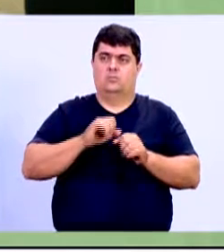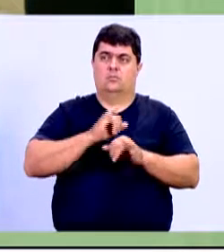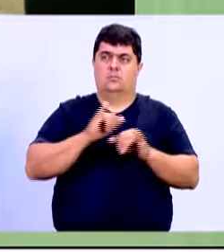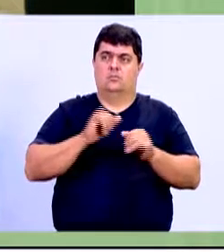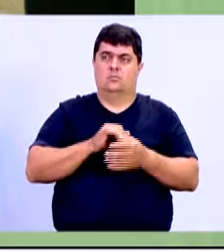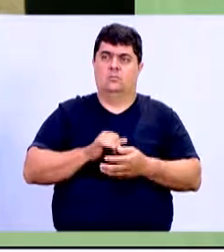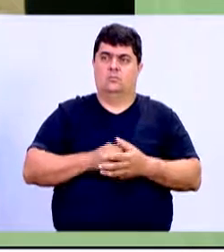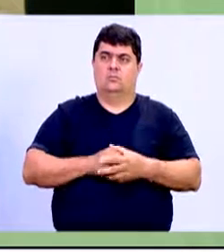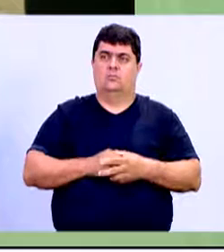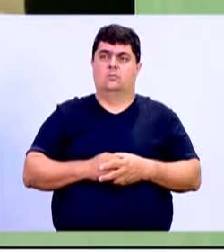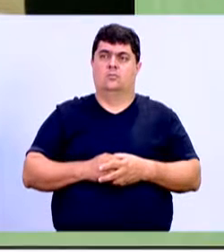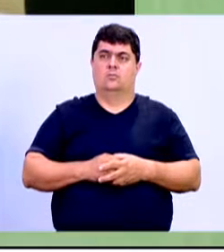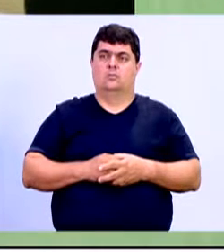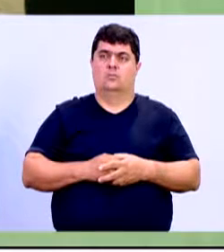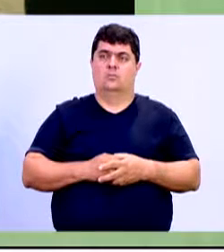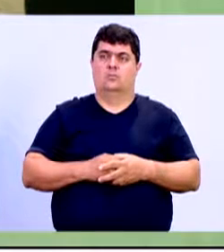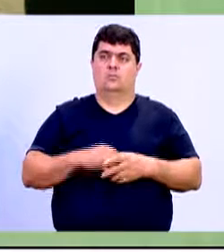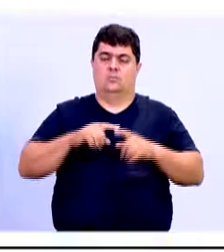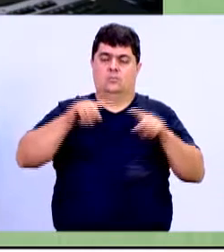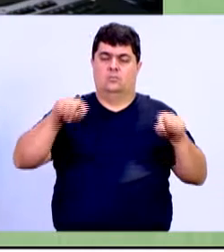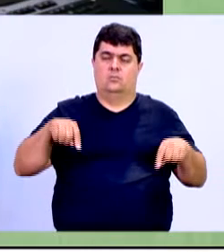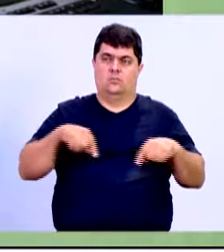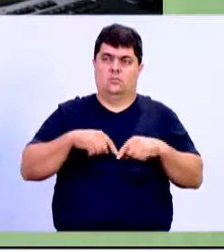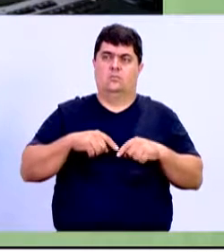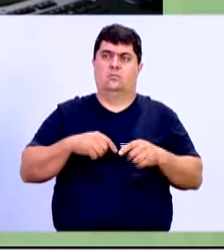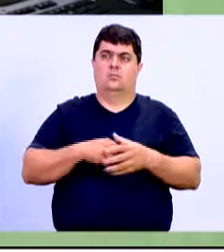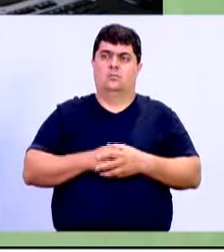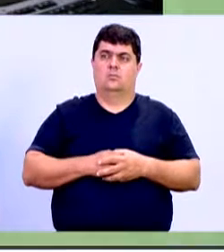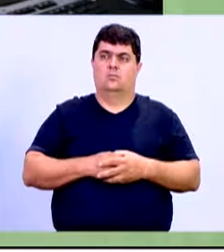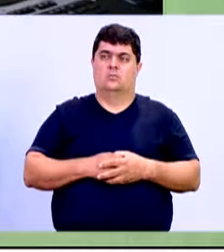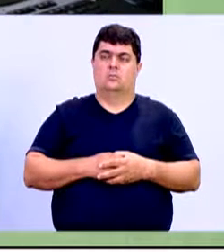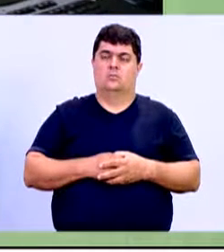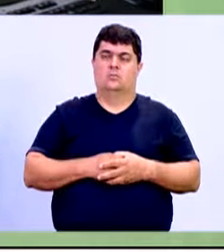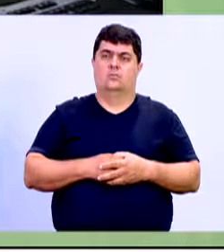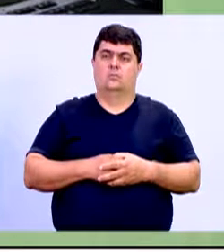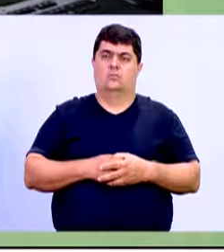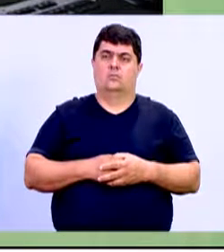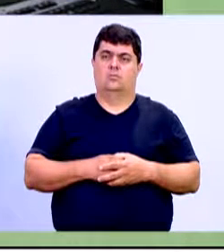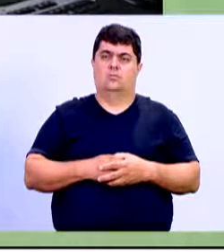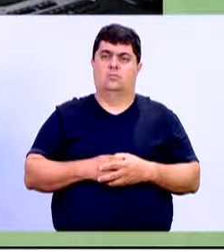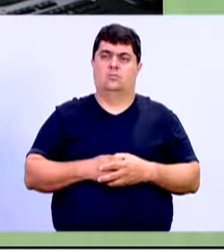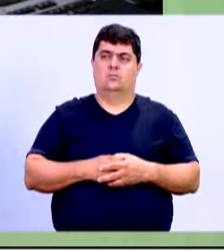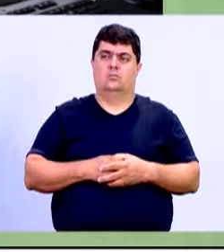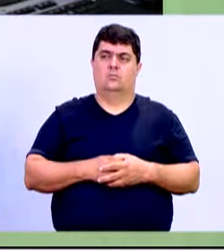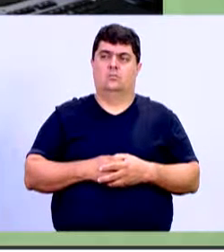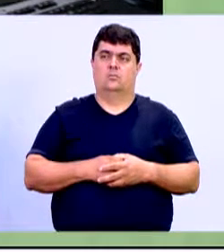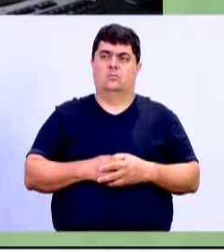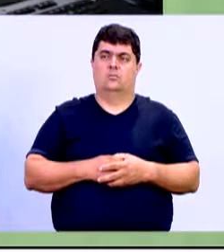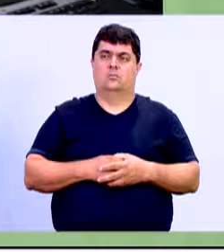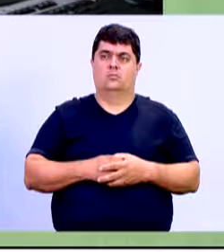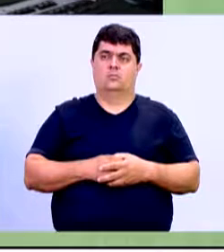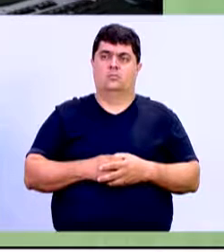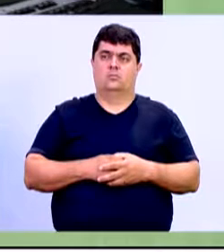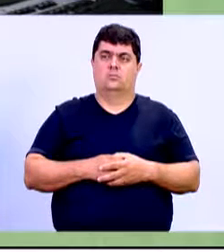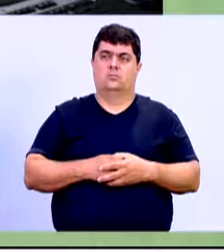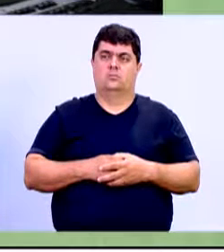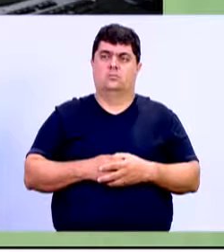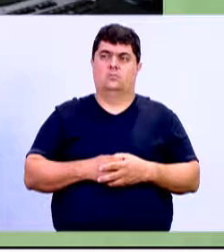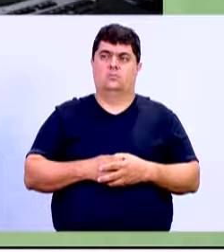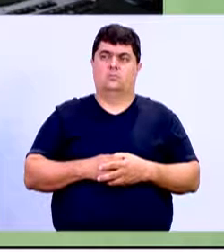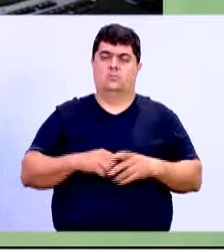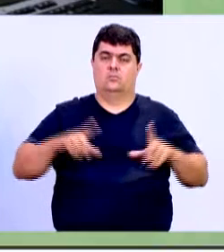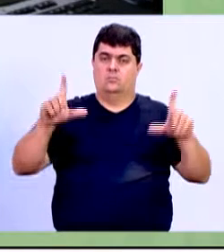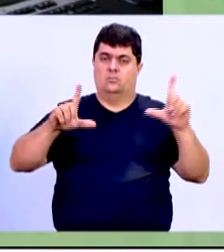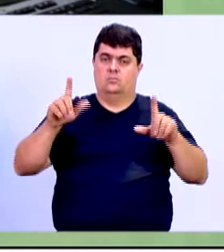Aqui também é na sala dela, voltando um pouquinho aqui, Vejam que aqui, ó, tem uma